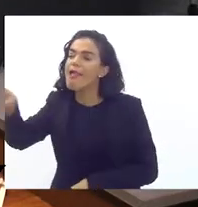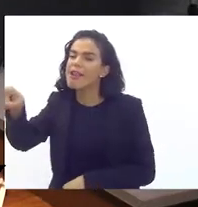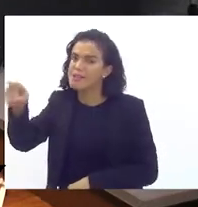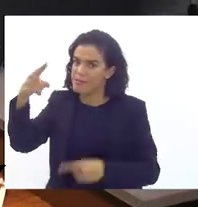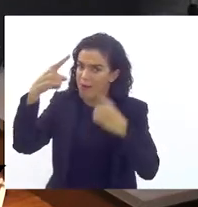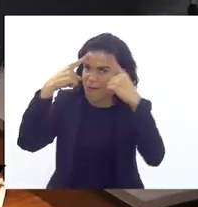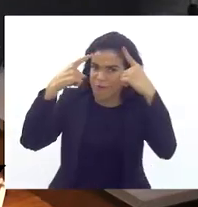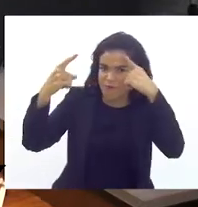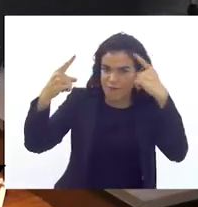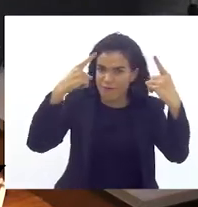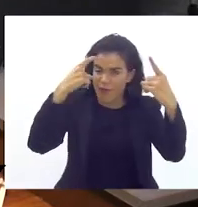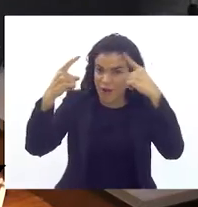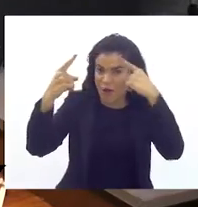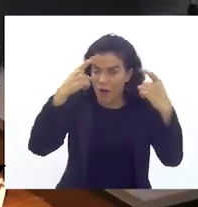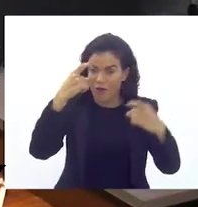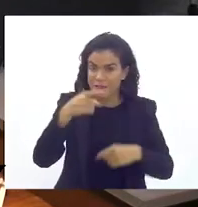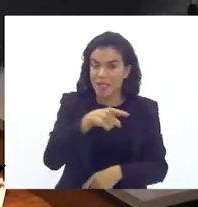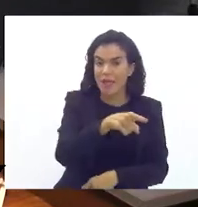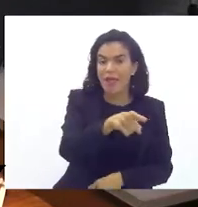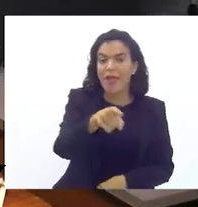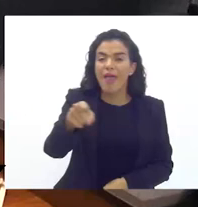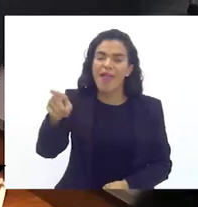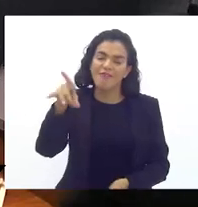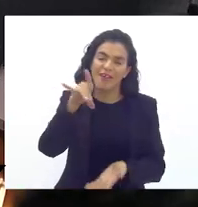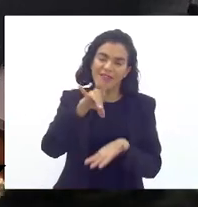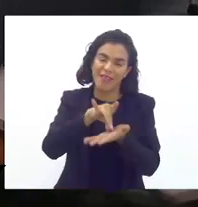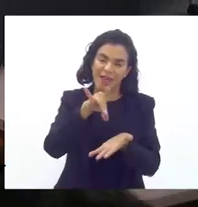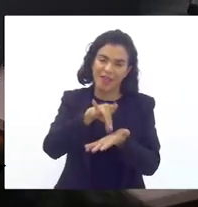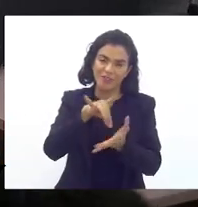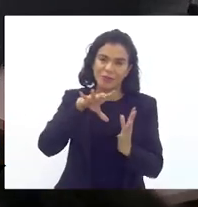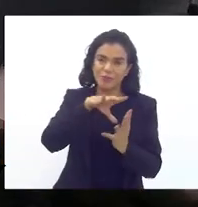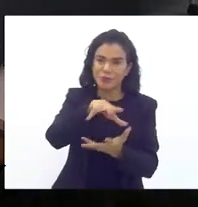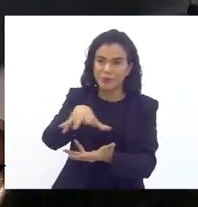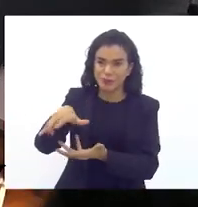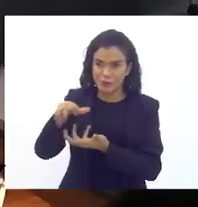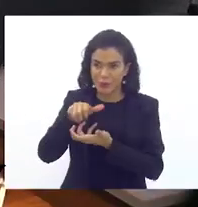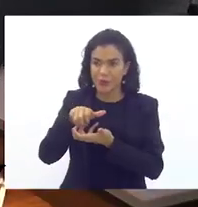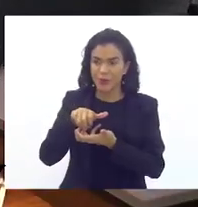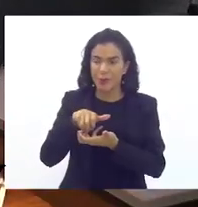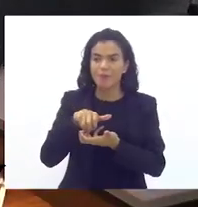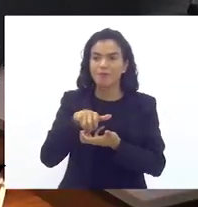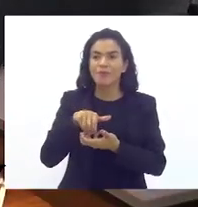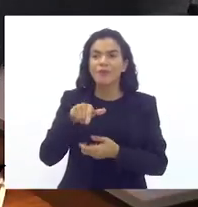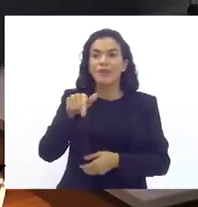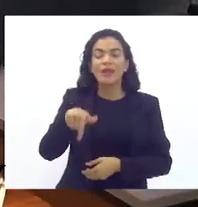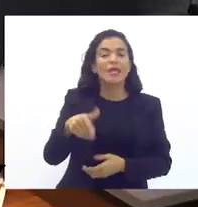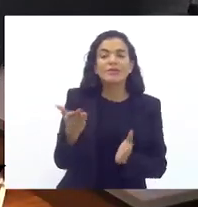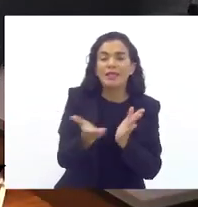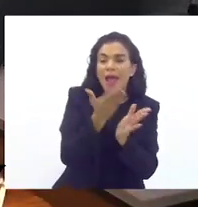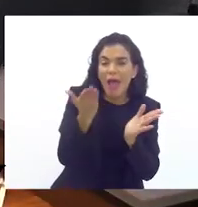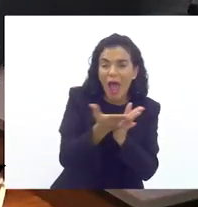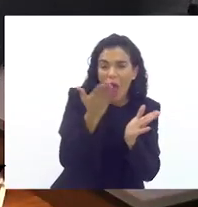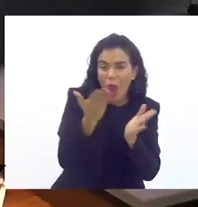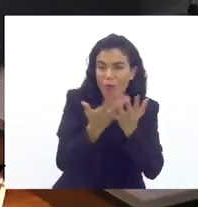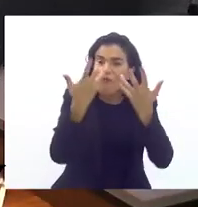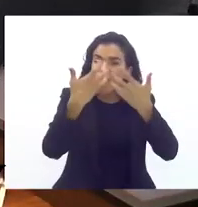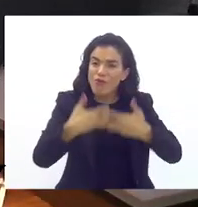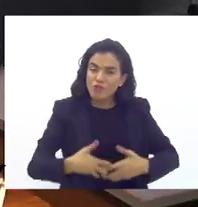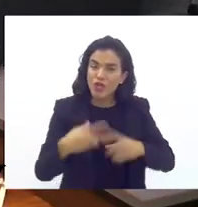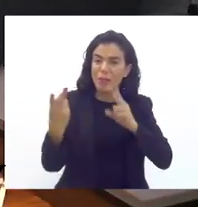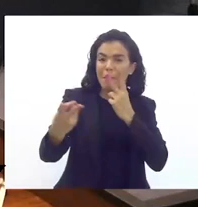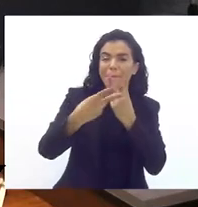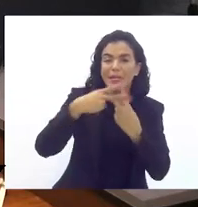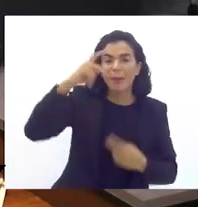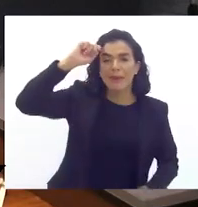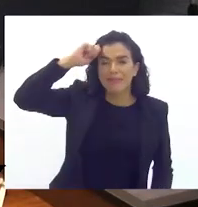os vilões é a maior verdade deste mundo que esse álbum só funciona para nós negras